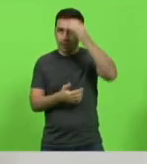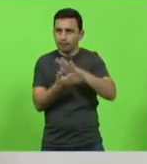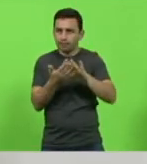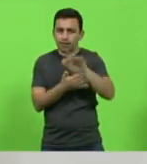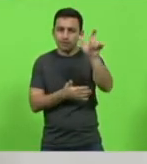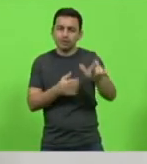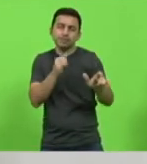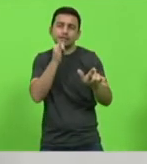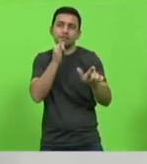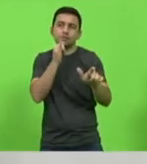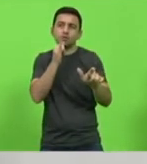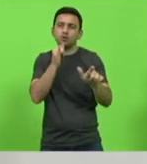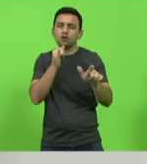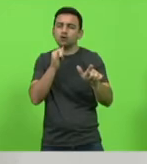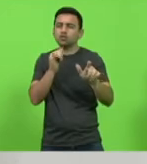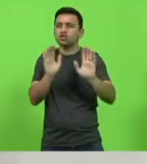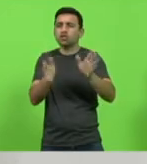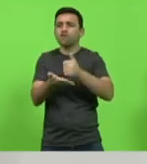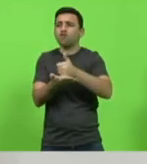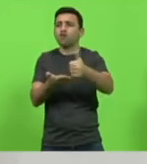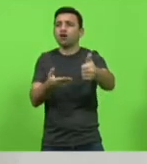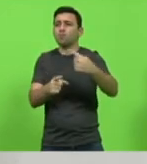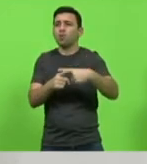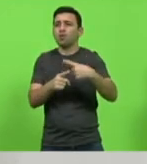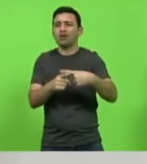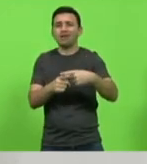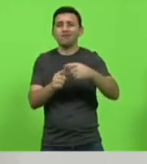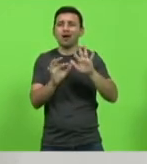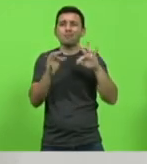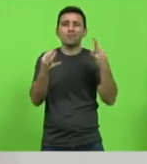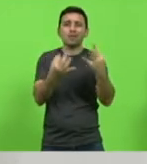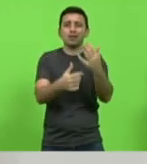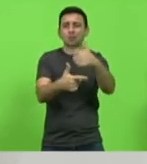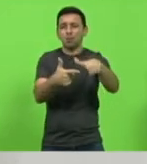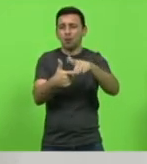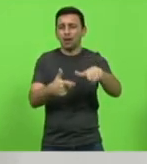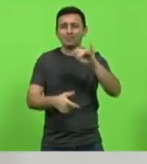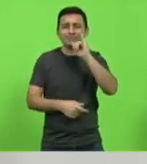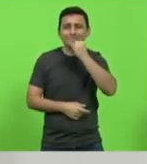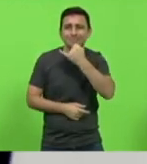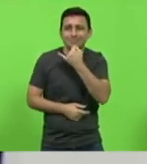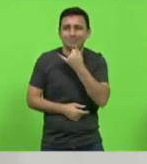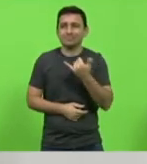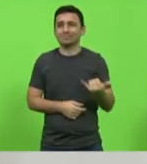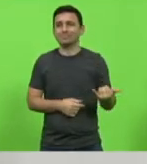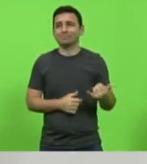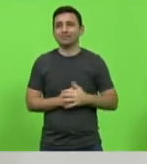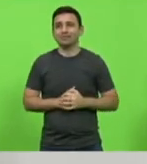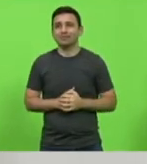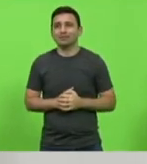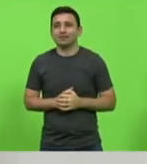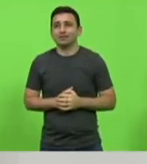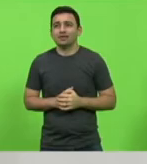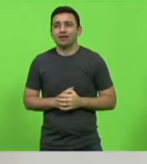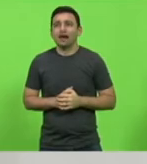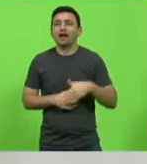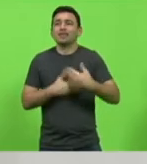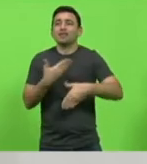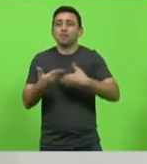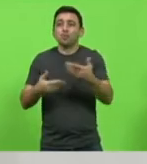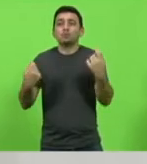acusações Mas aí o estrago foi feito aí a família já tá lá deprimida eu seja aí ele tem que